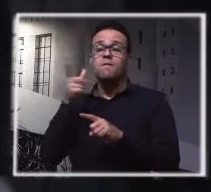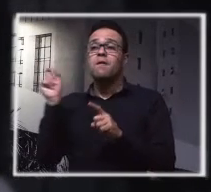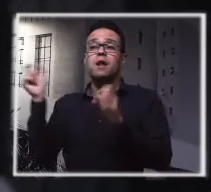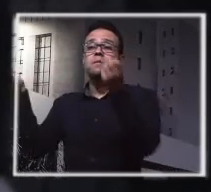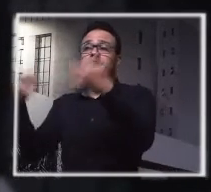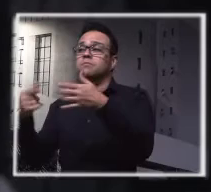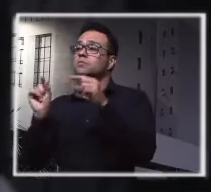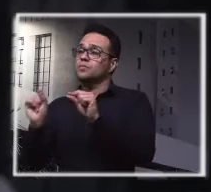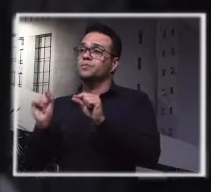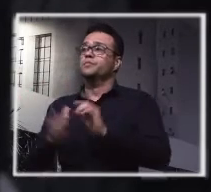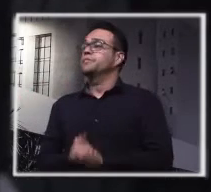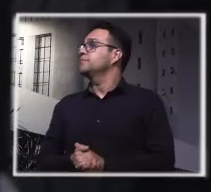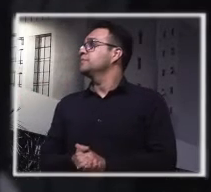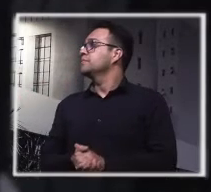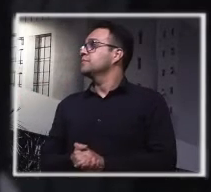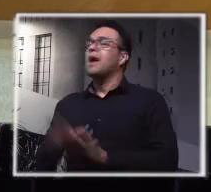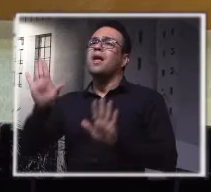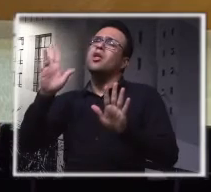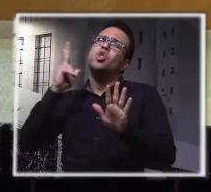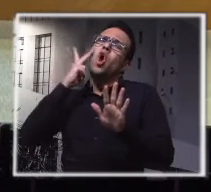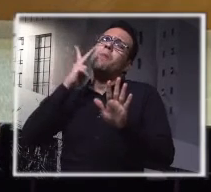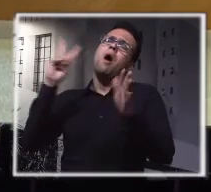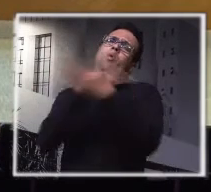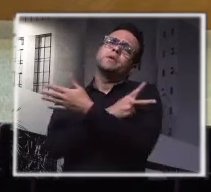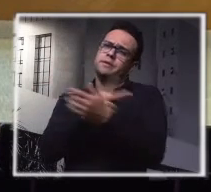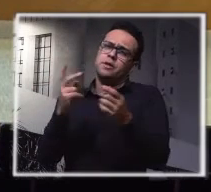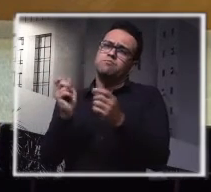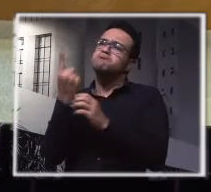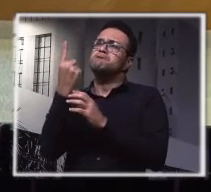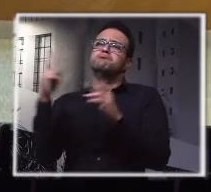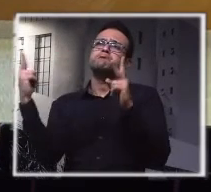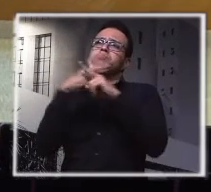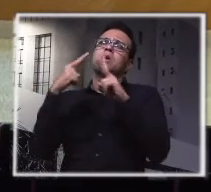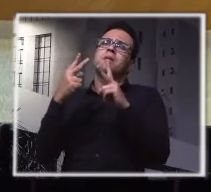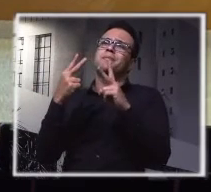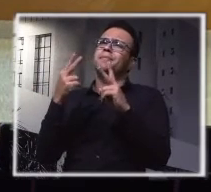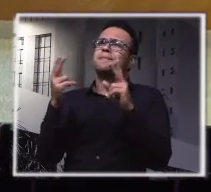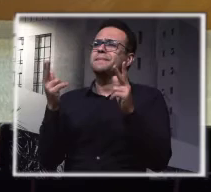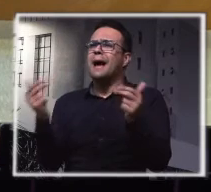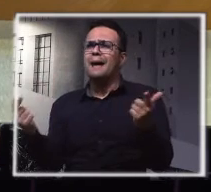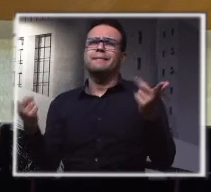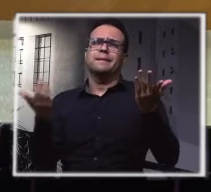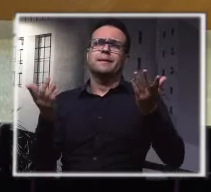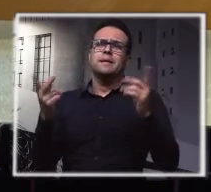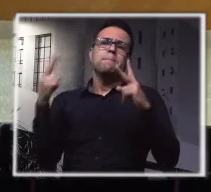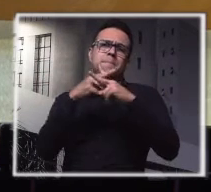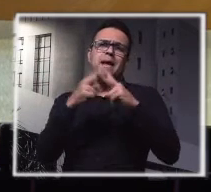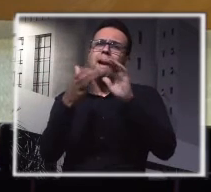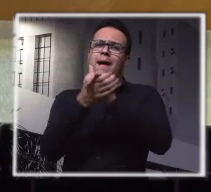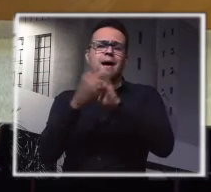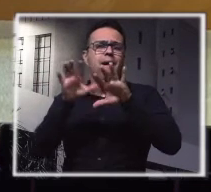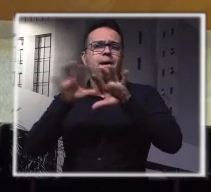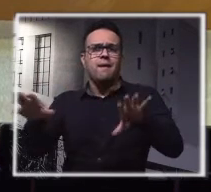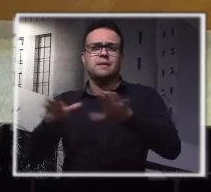digam que foi normal, uma briga normal, não aconteceu nada. Foi normal, briga de casal.